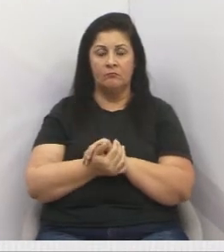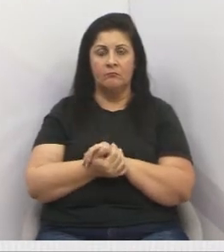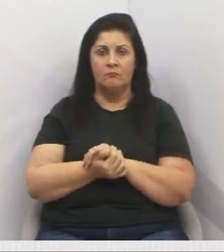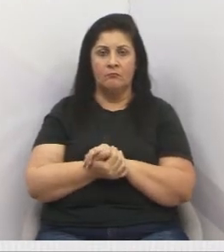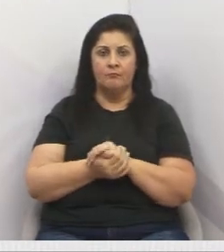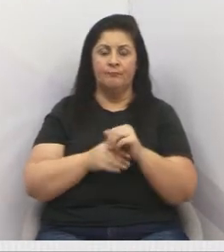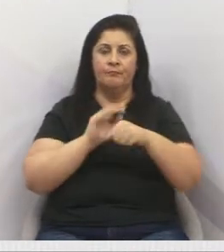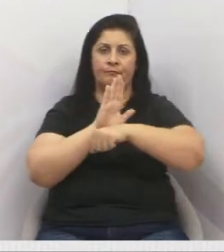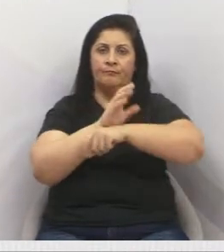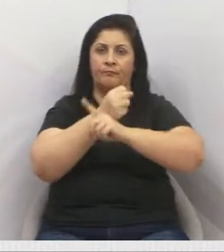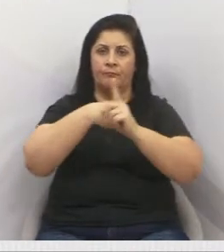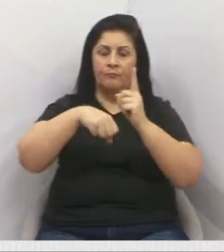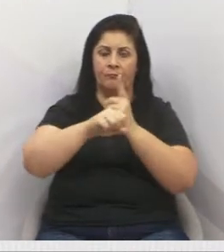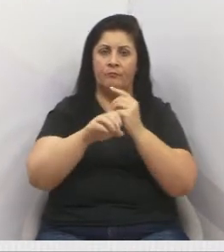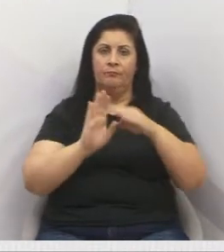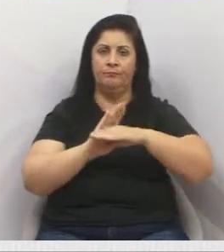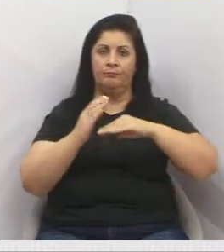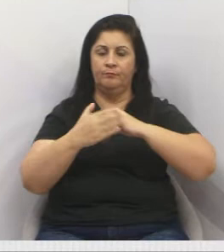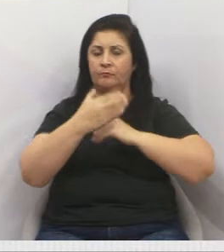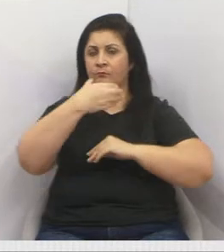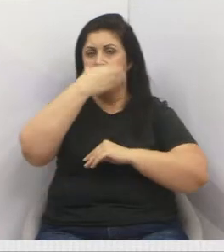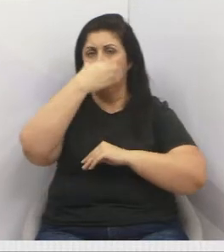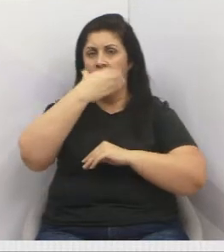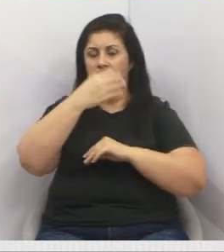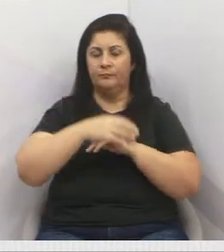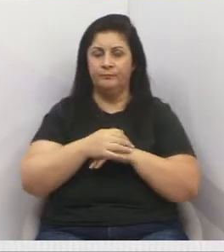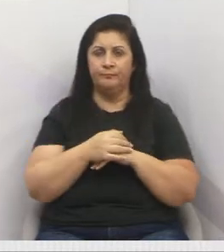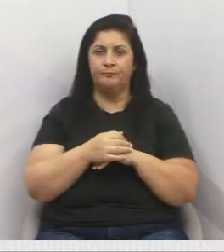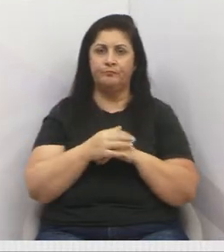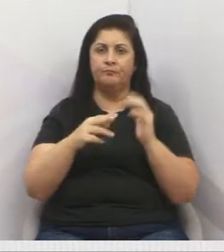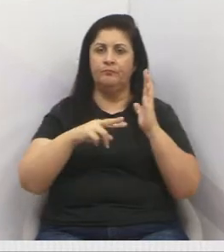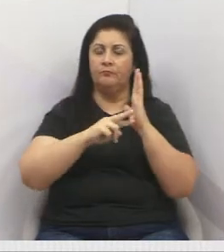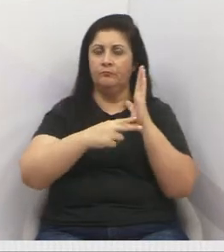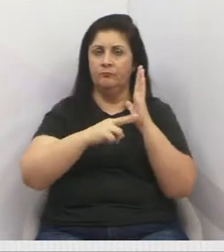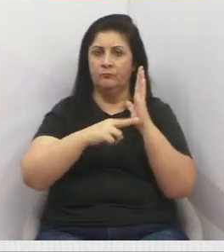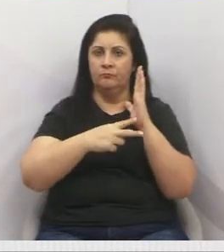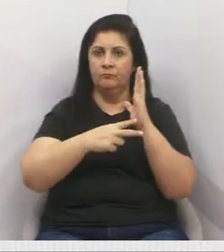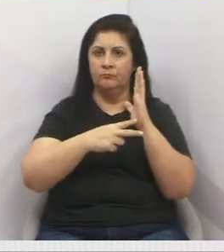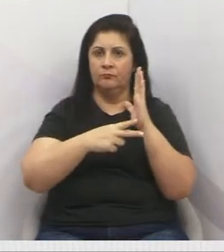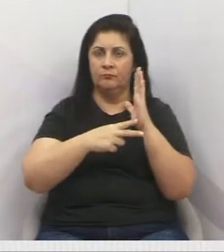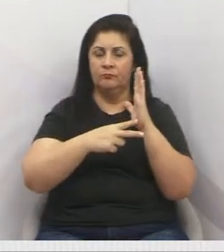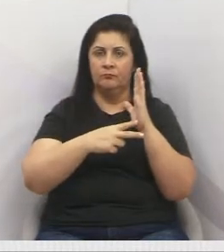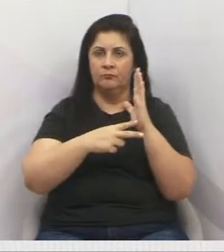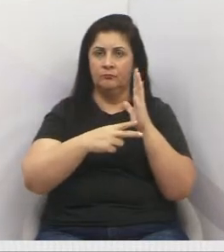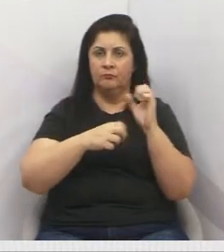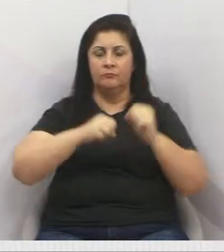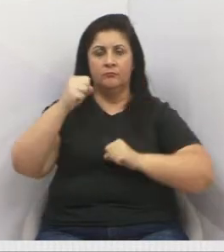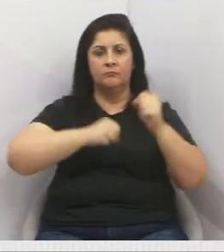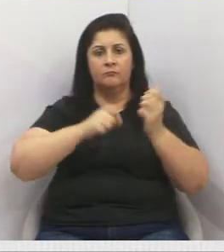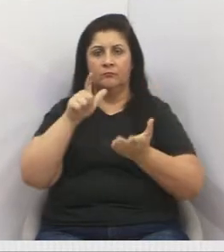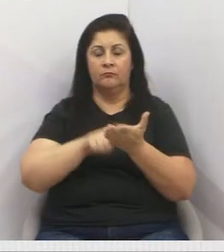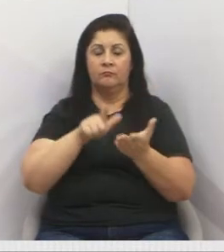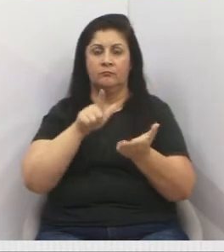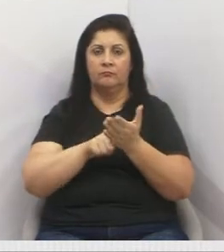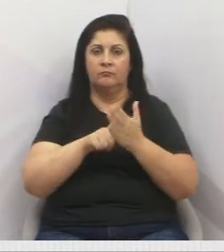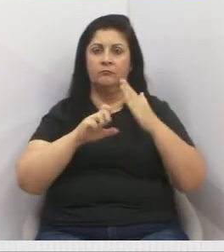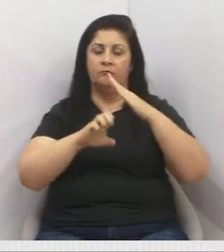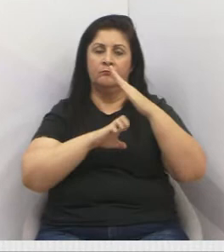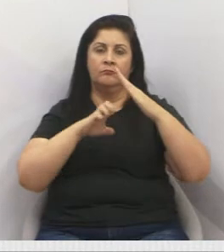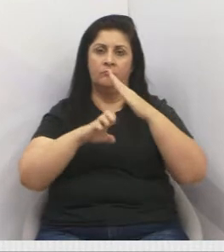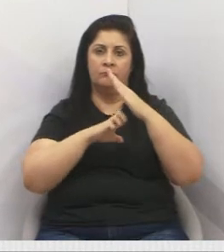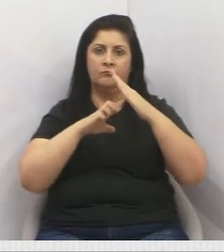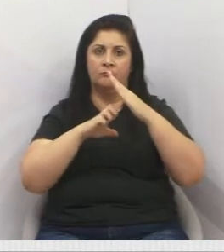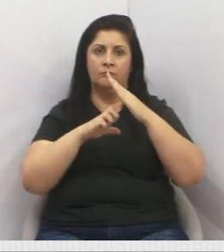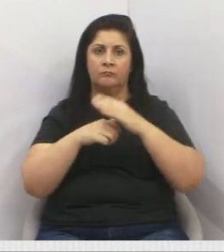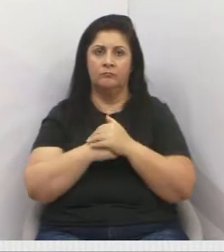Movimentos populares, Jardim Paraíso e Jardim Holanda, entidade de classe sindical, Sindicato dos Papeleiros, empresas ou entidades